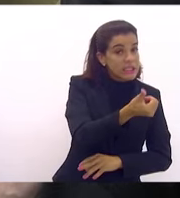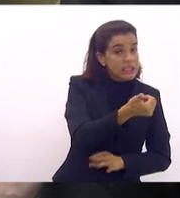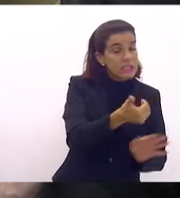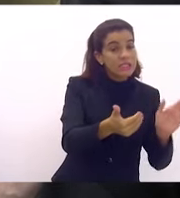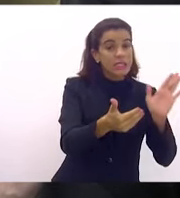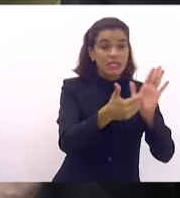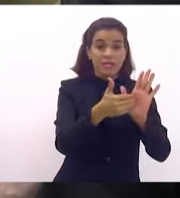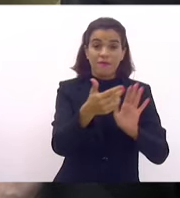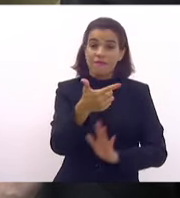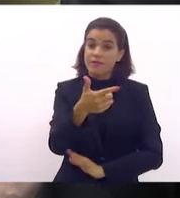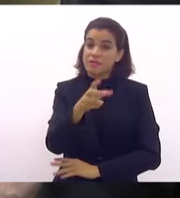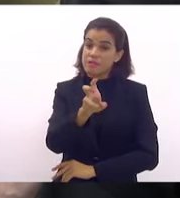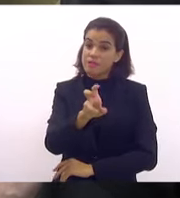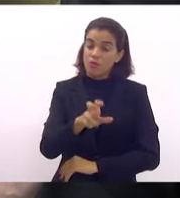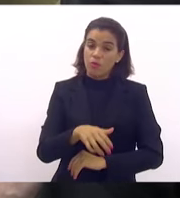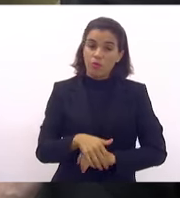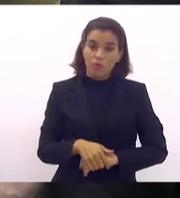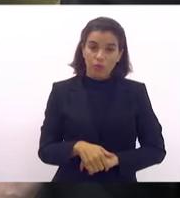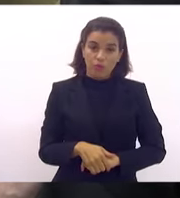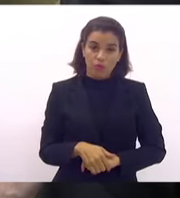a